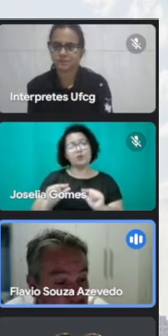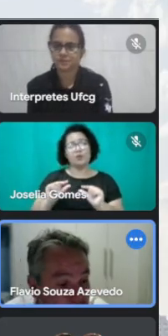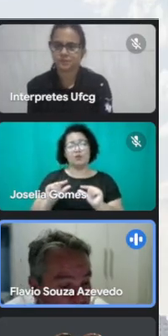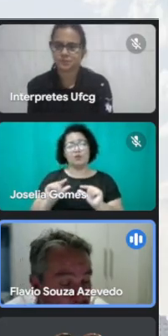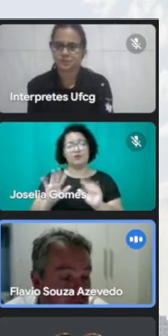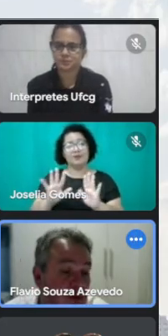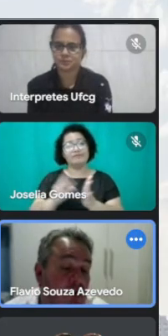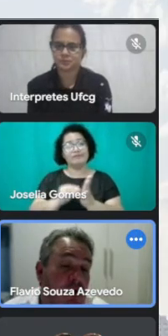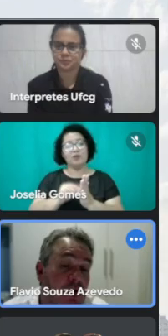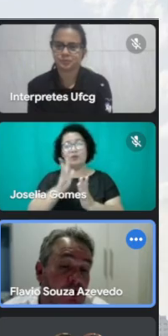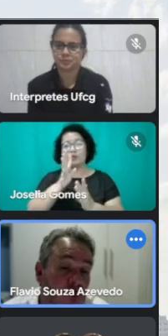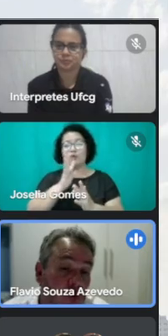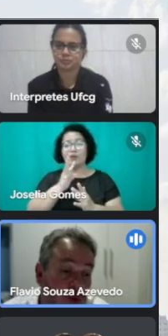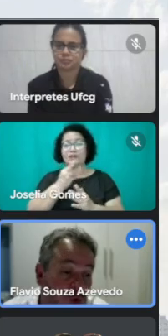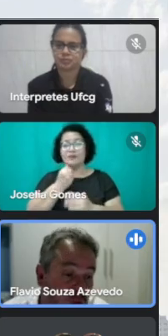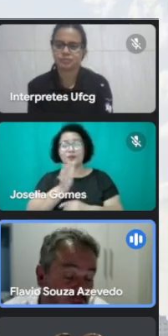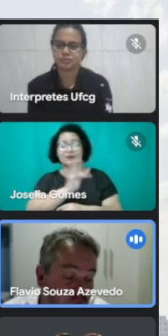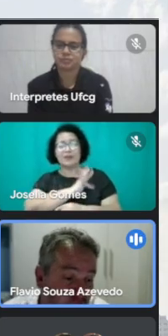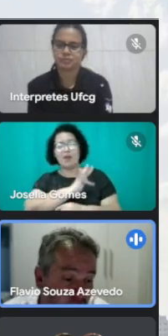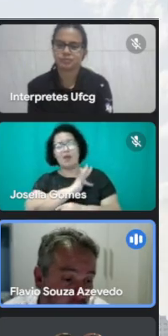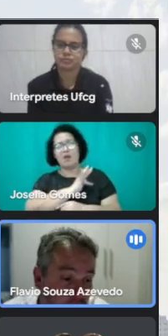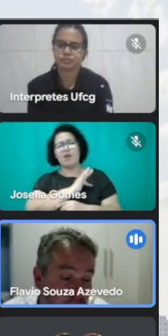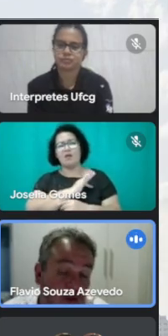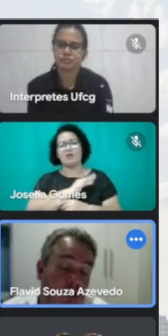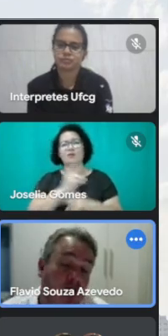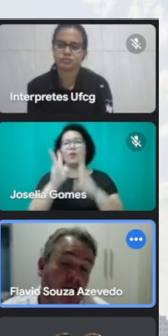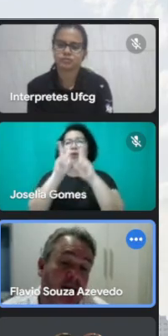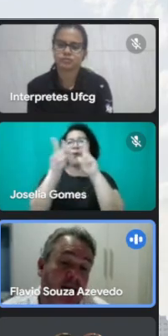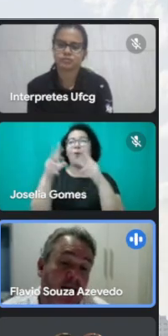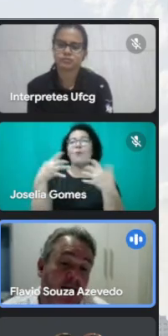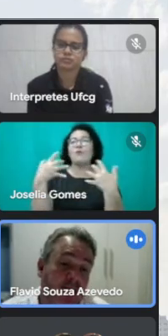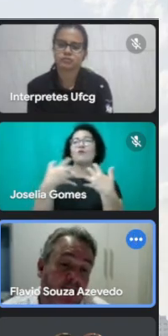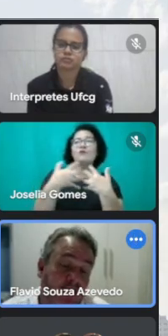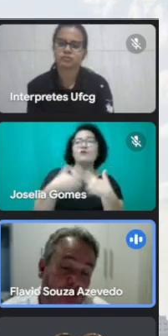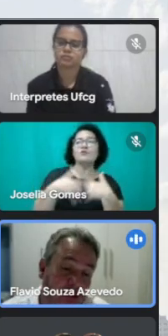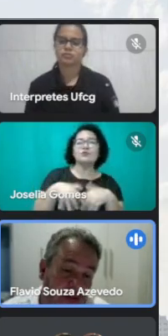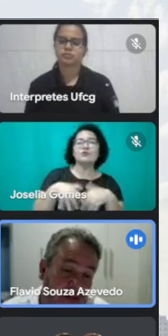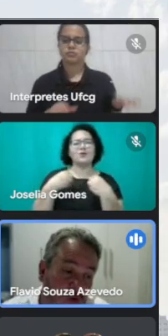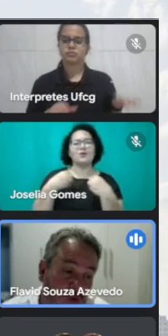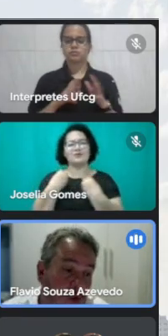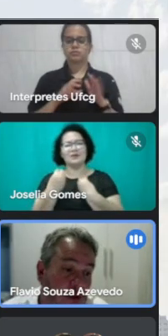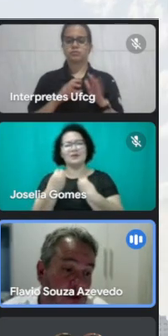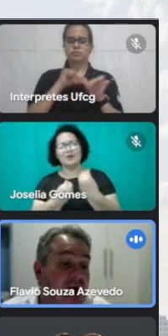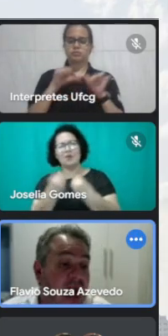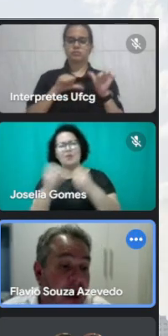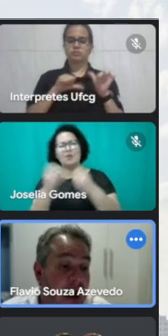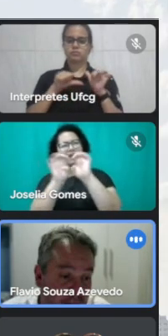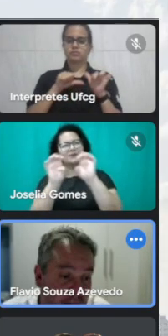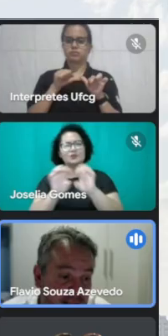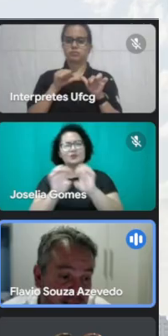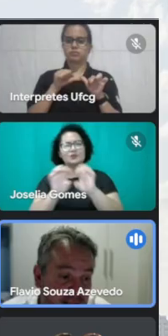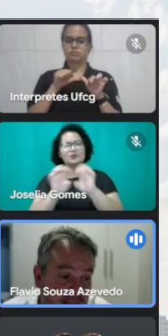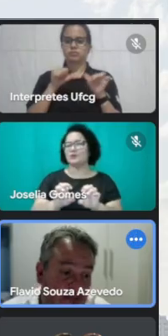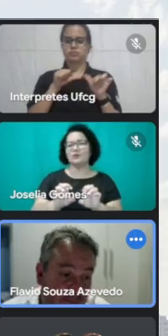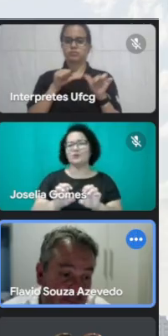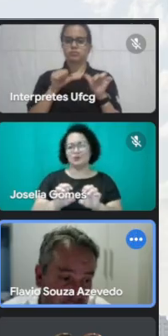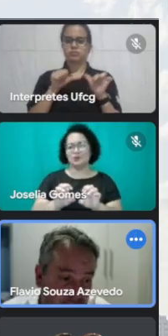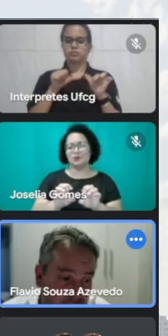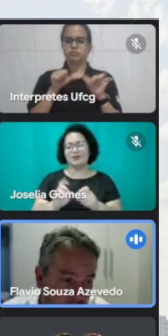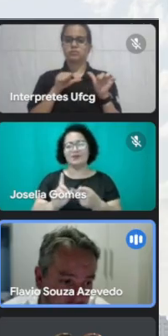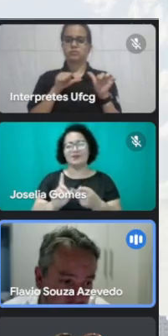de conhecimento técnico sobre como funciona essas estruturas. A